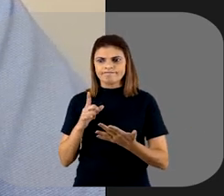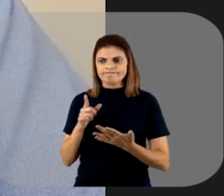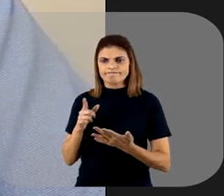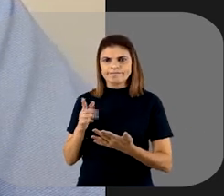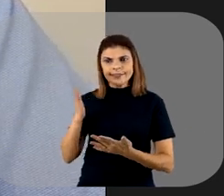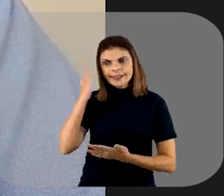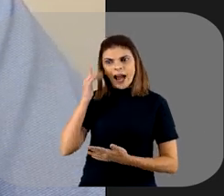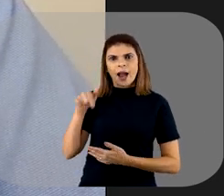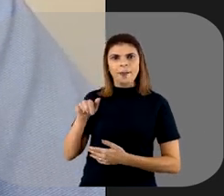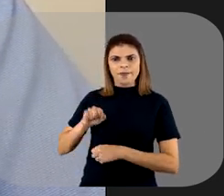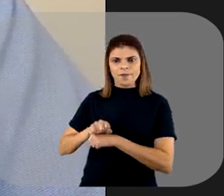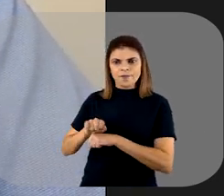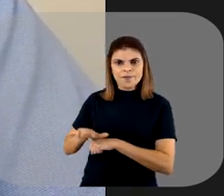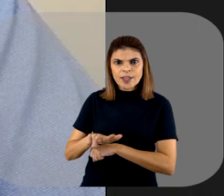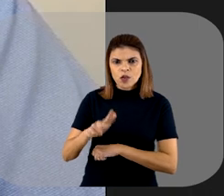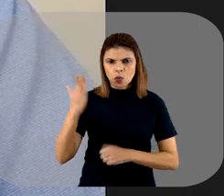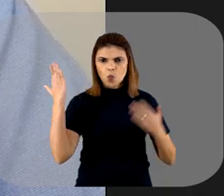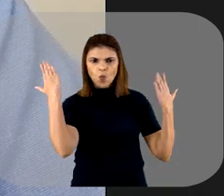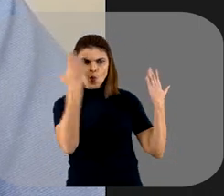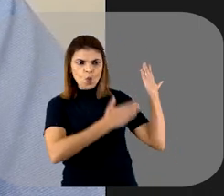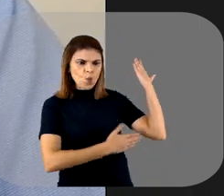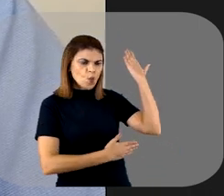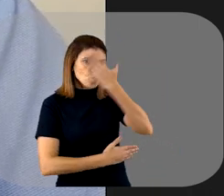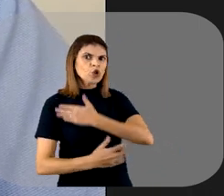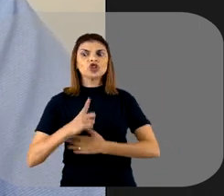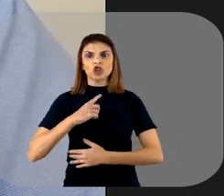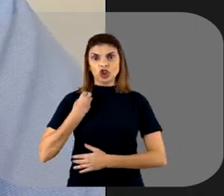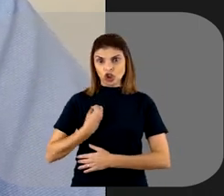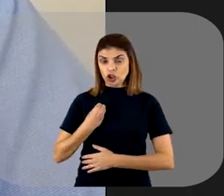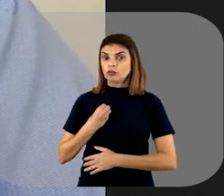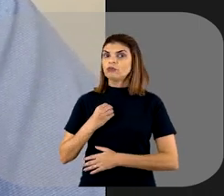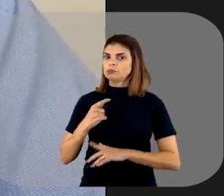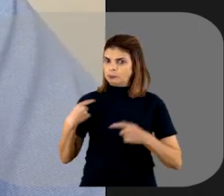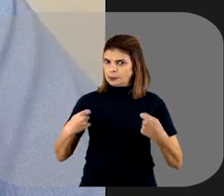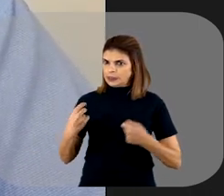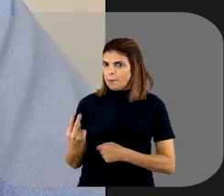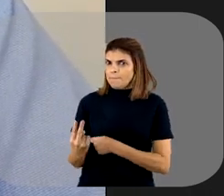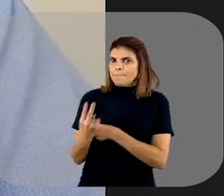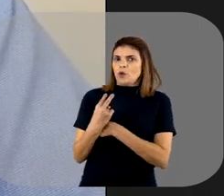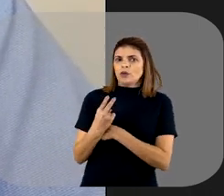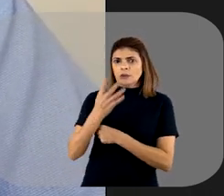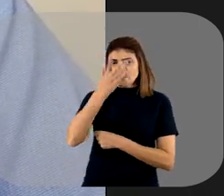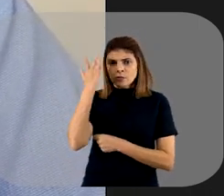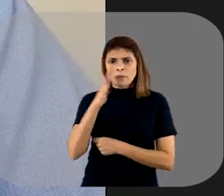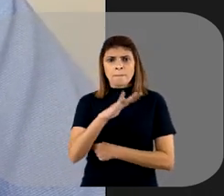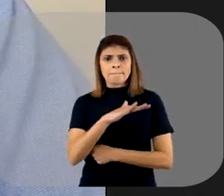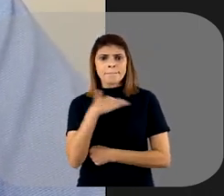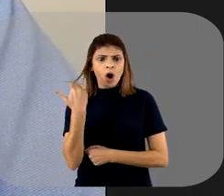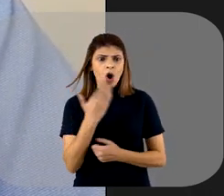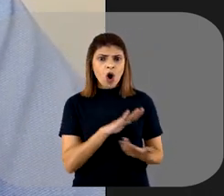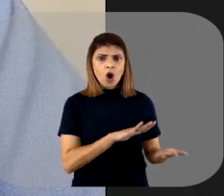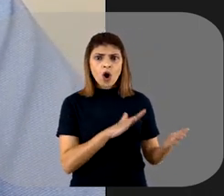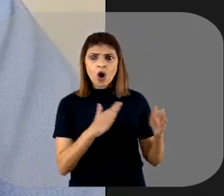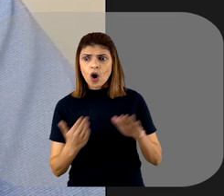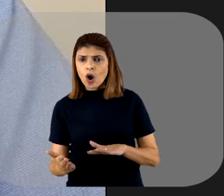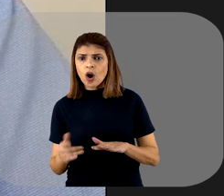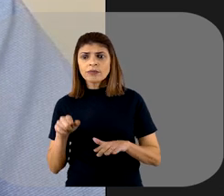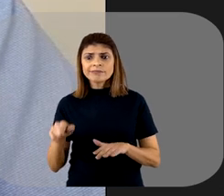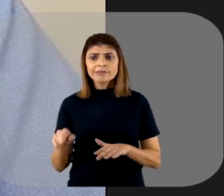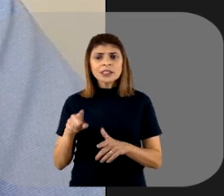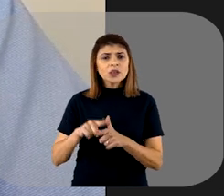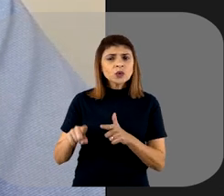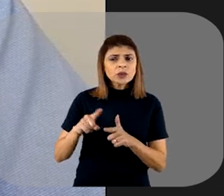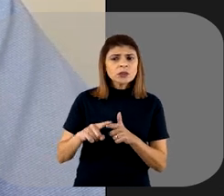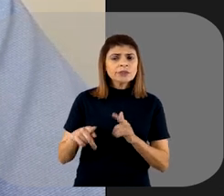vírus que, né, quer dizer, algo que é invisível, a gente não vê, mas precisa se proteger, e pessoas que morrem, né?